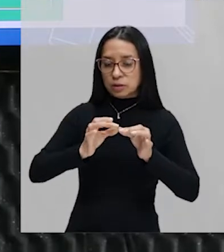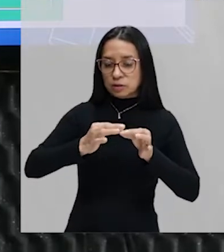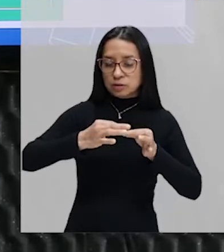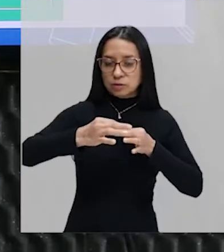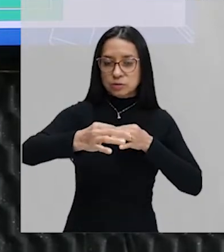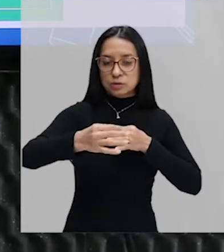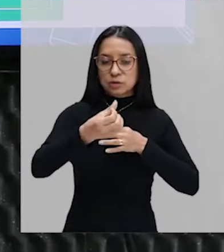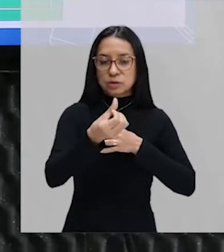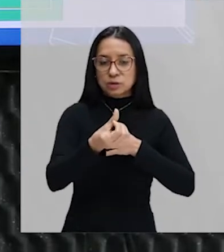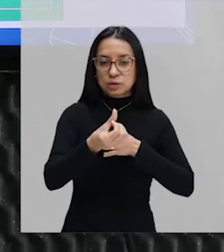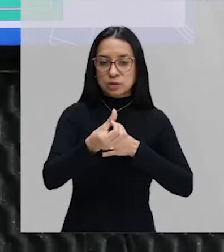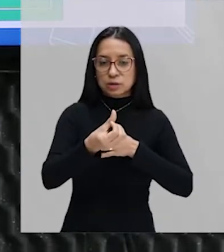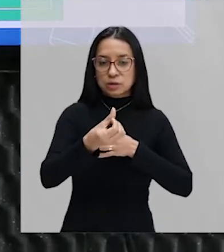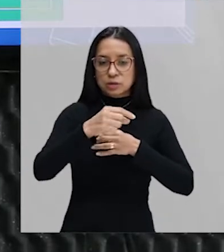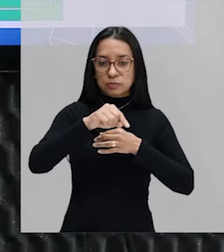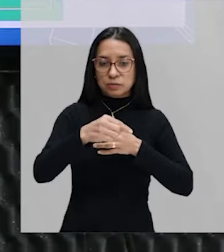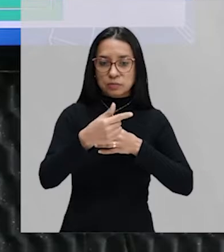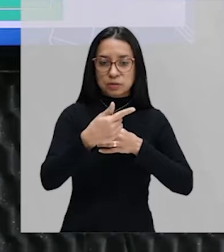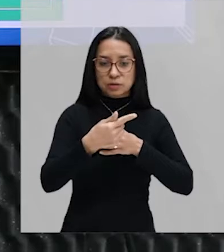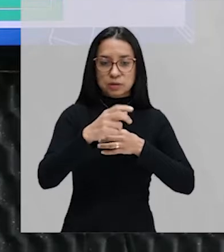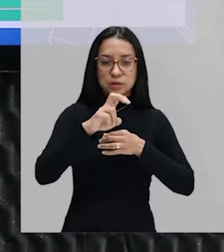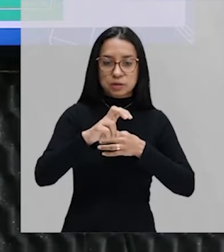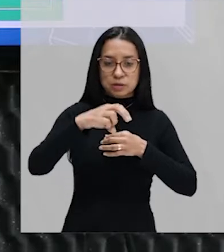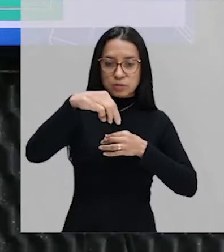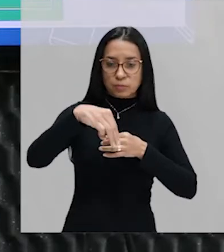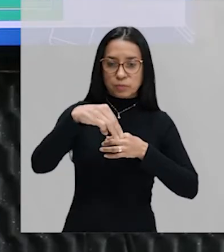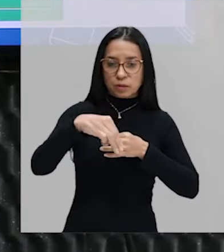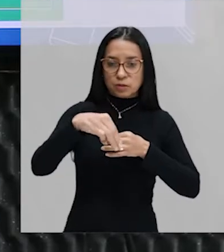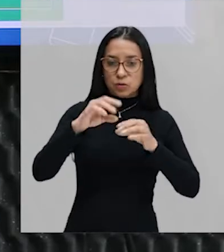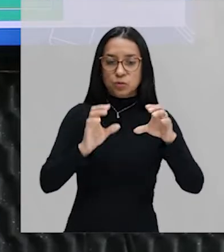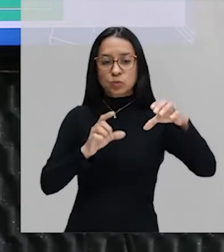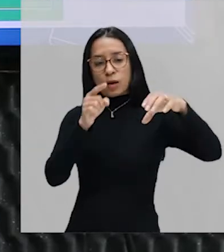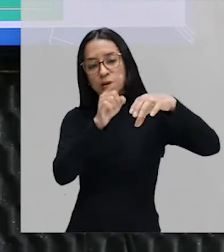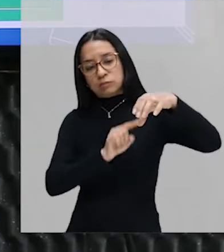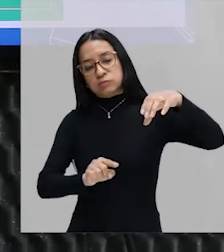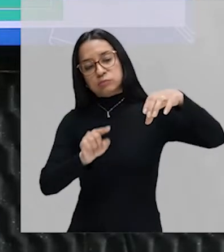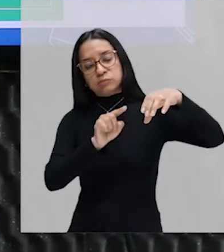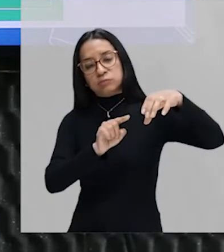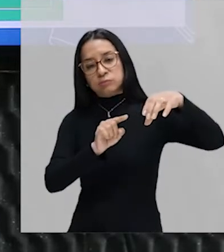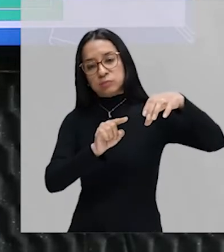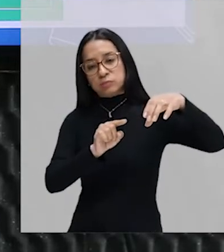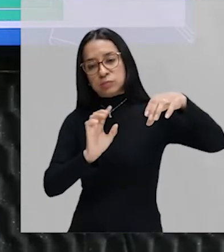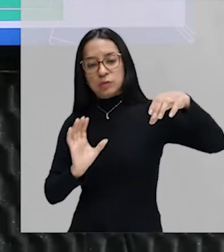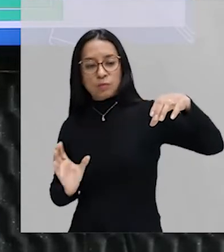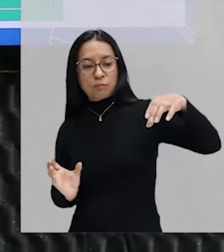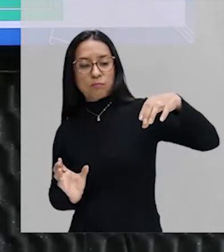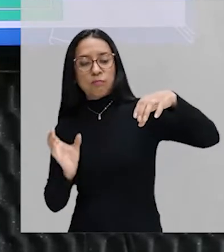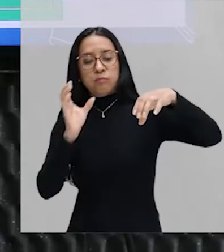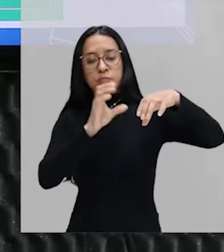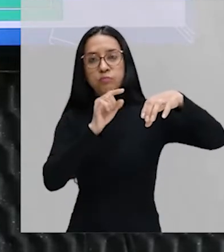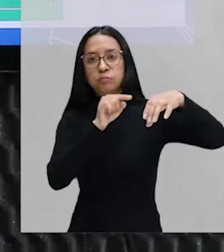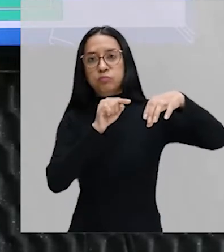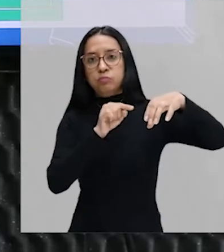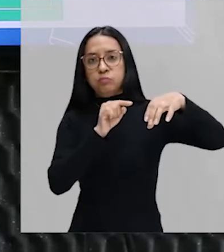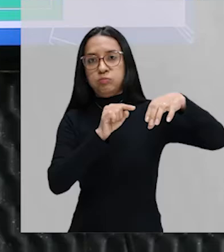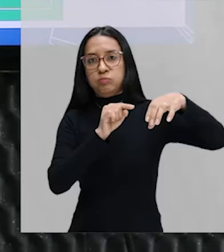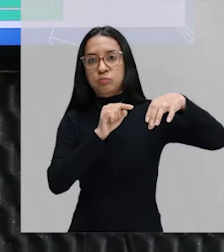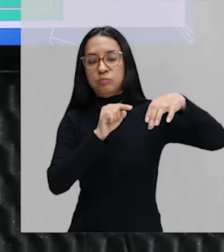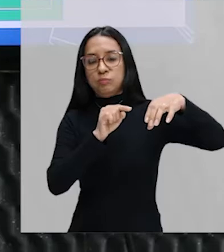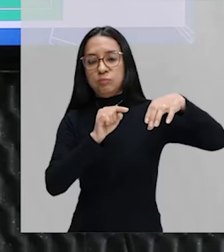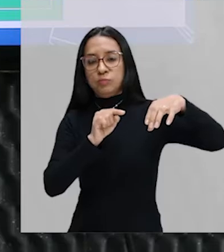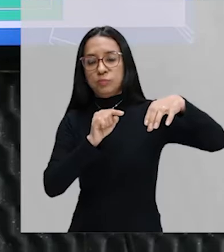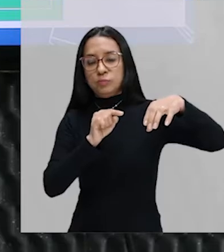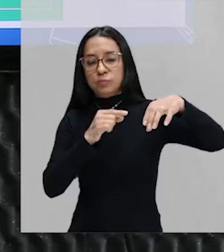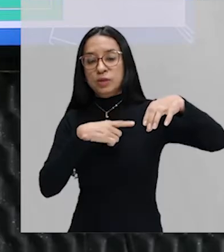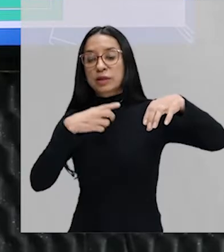6,75 m do aro. Então, realizado um arremesso de fora dessa linha, o arremesso valerá o